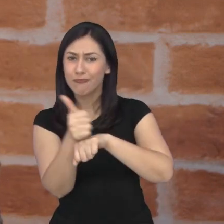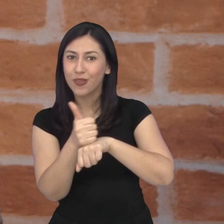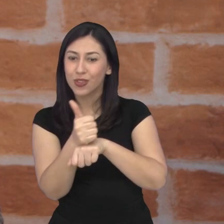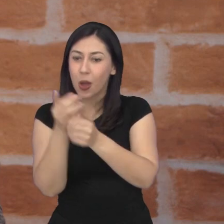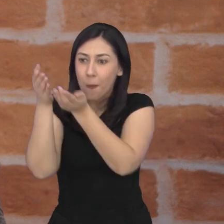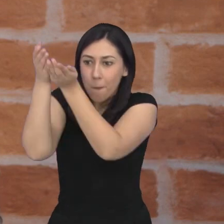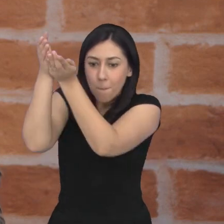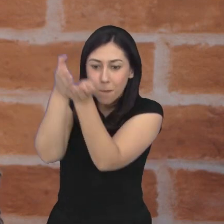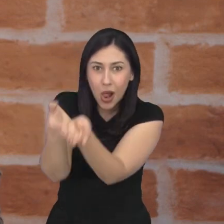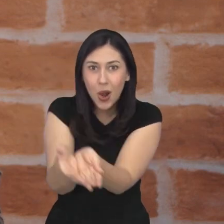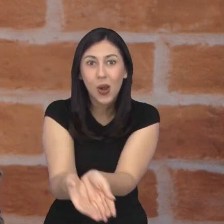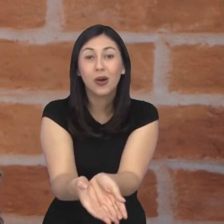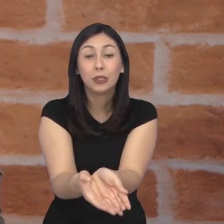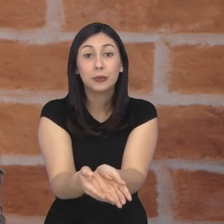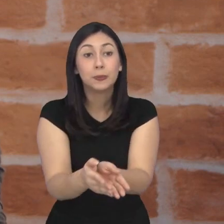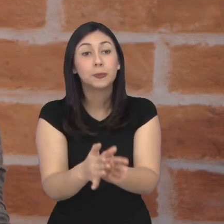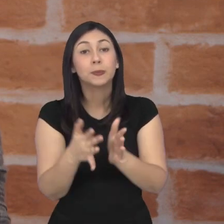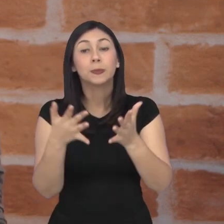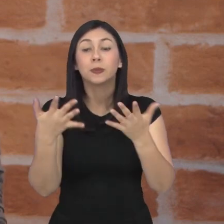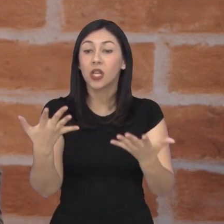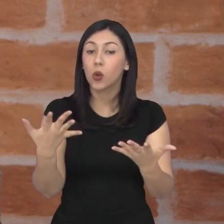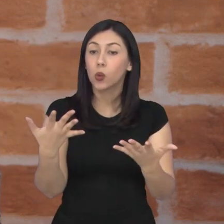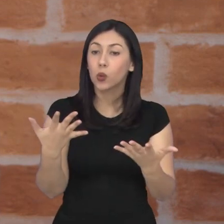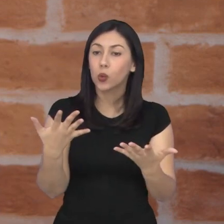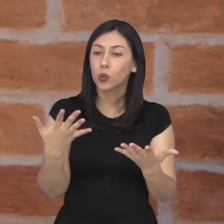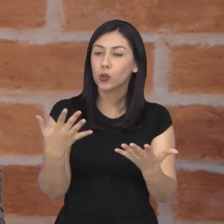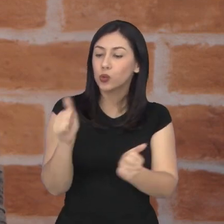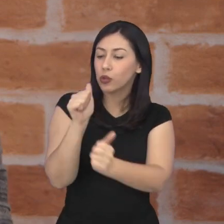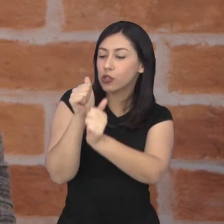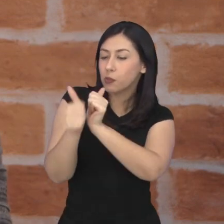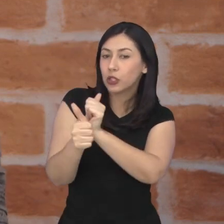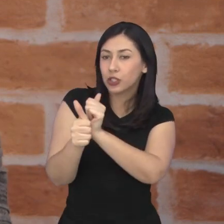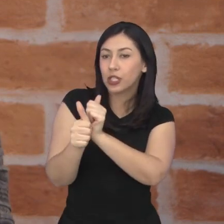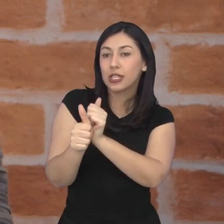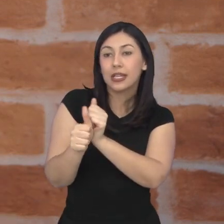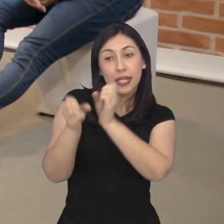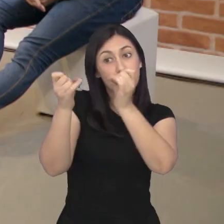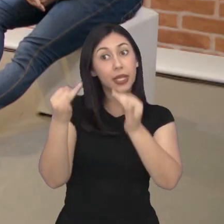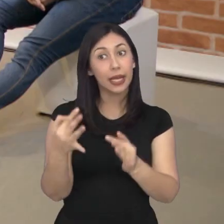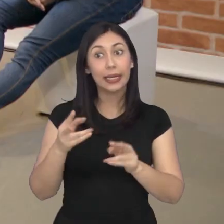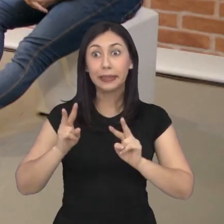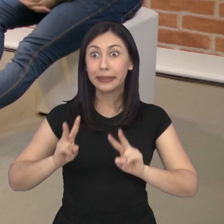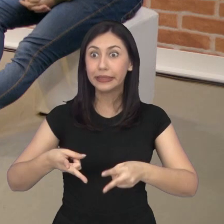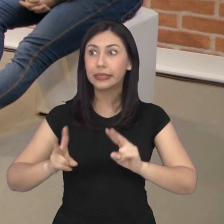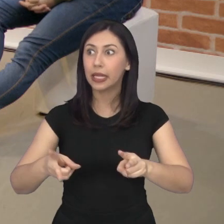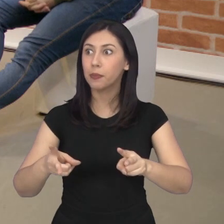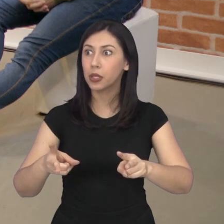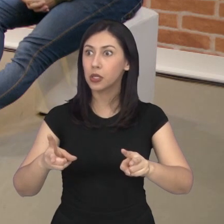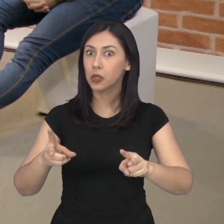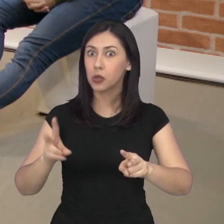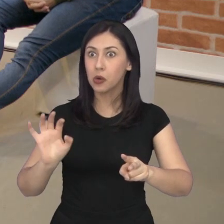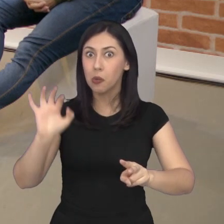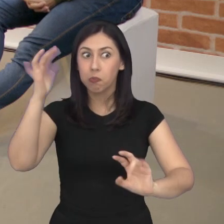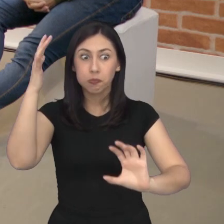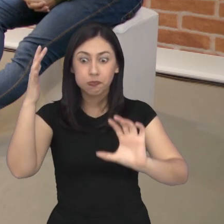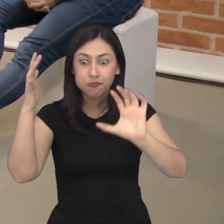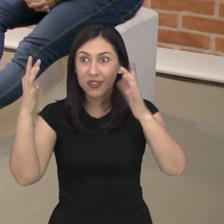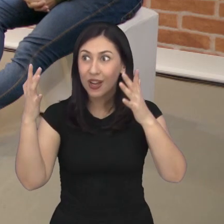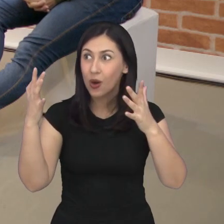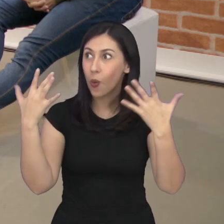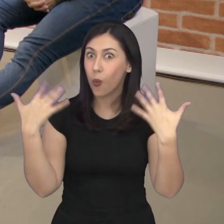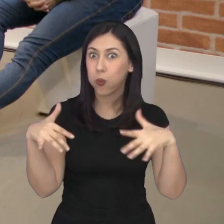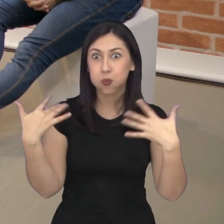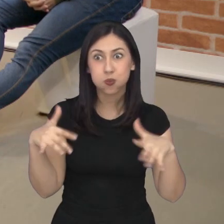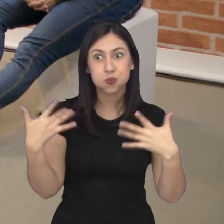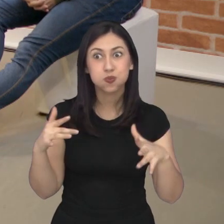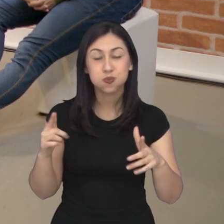profissional de caiaque extremo. Pedro, como o próprio nome do esporte diz, você está sempre exposto a situações extremas e a